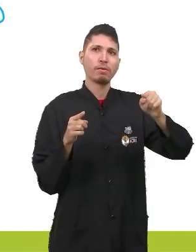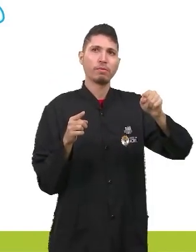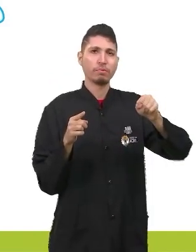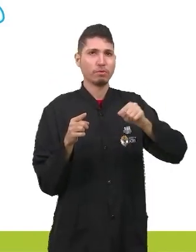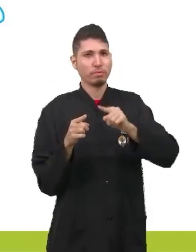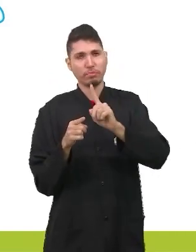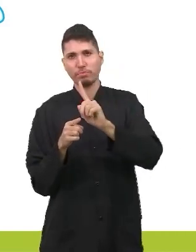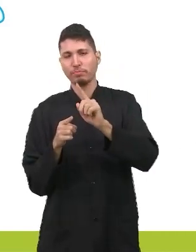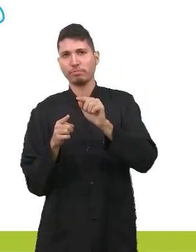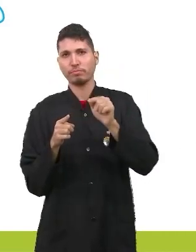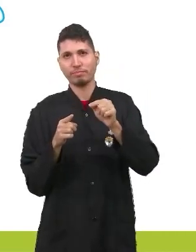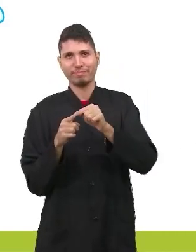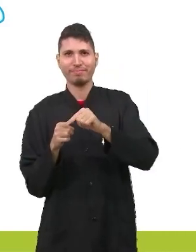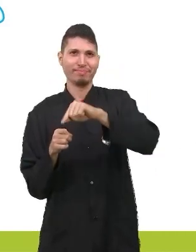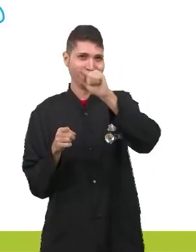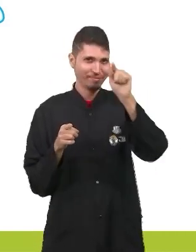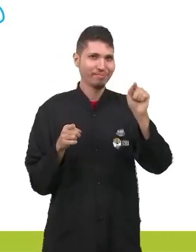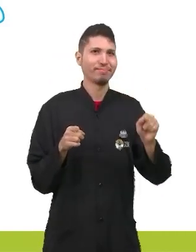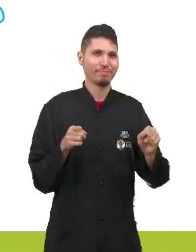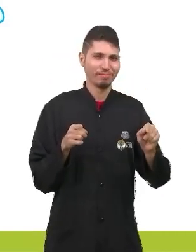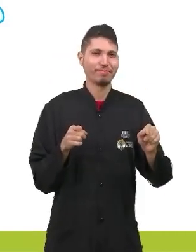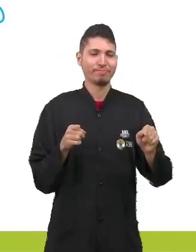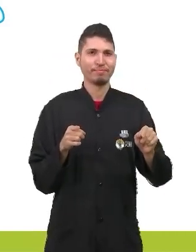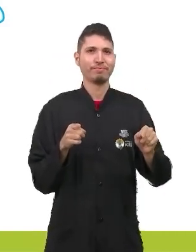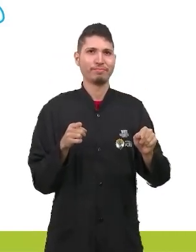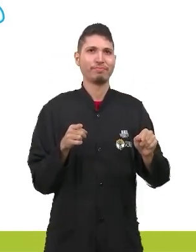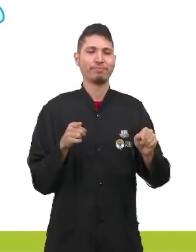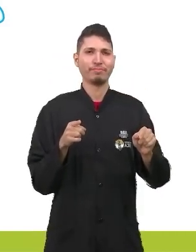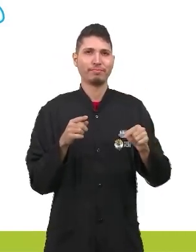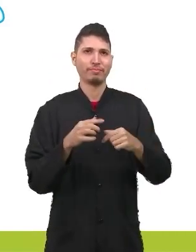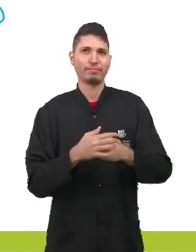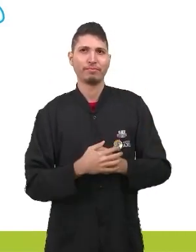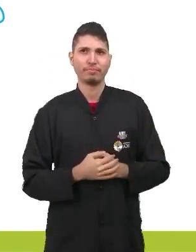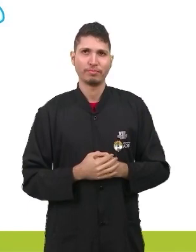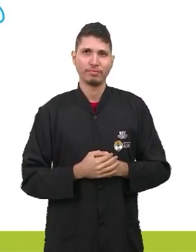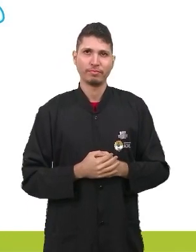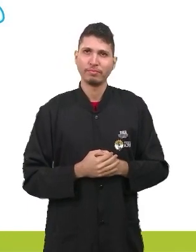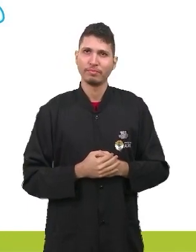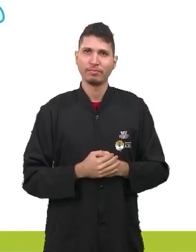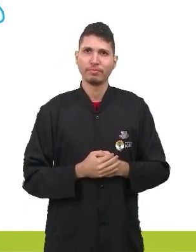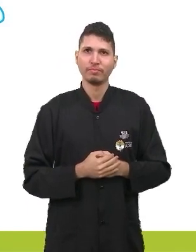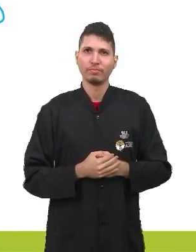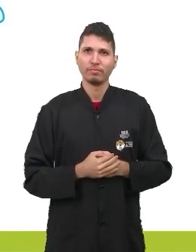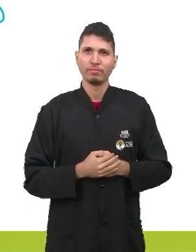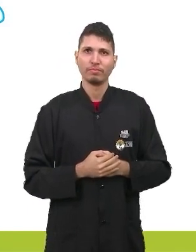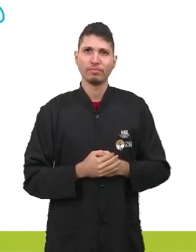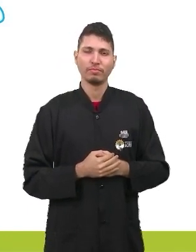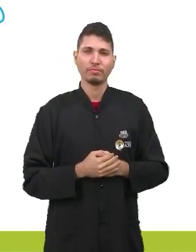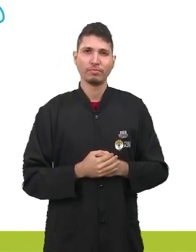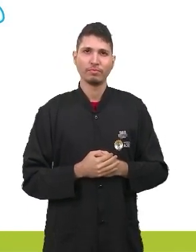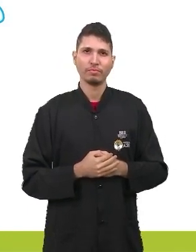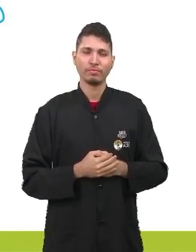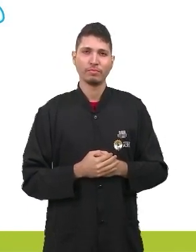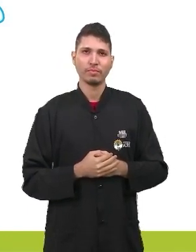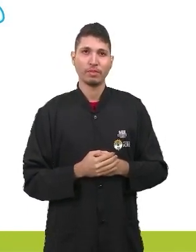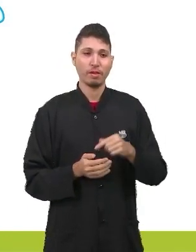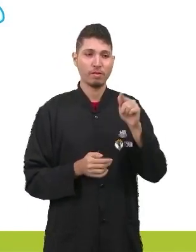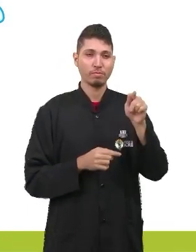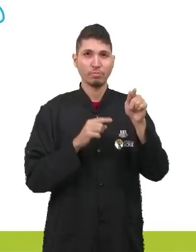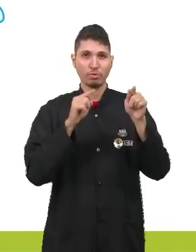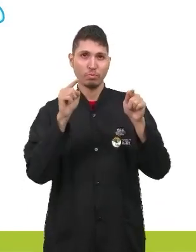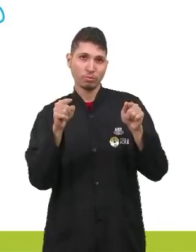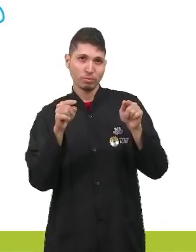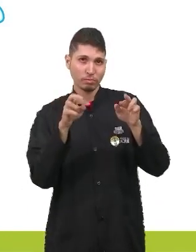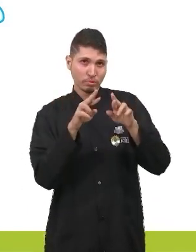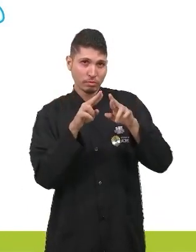características da delta maior que zero é que x' vai ser diferente, ou seja, toca em pontos distintos, né? A